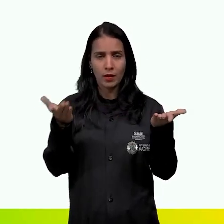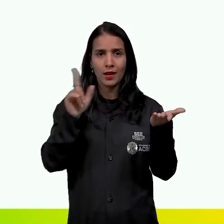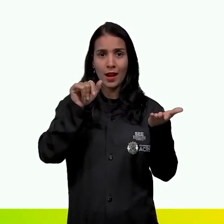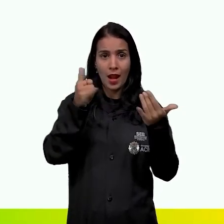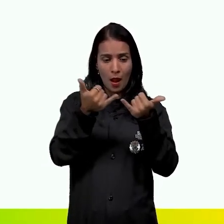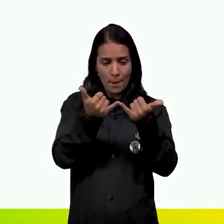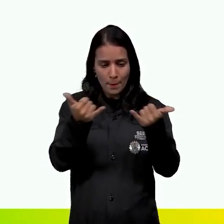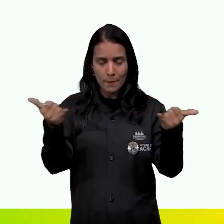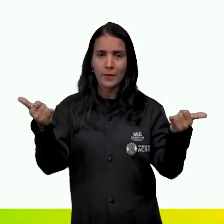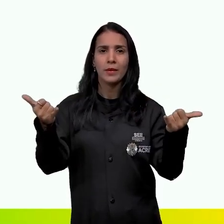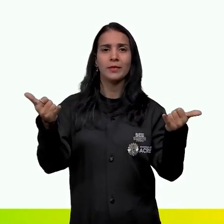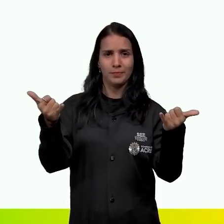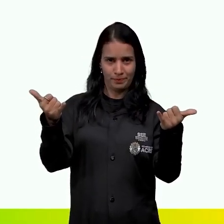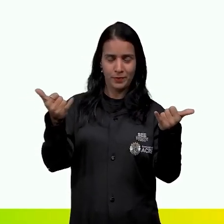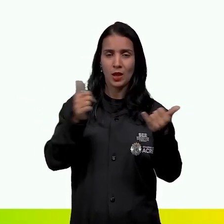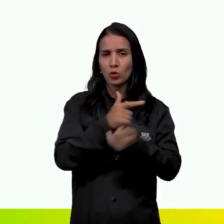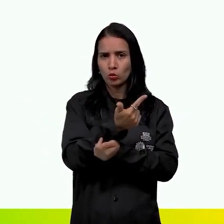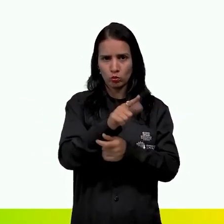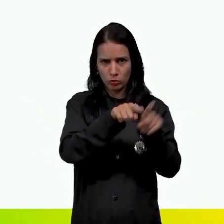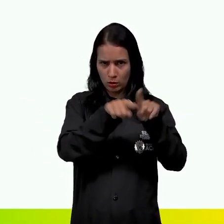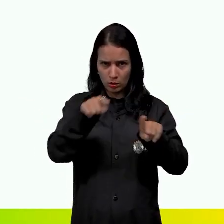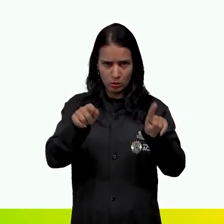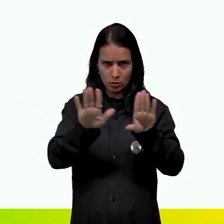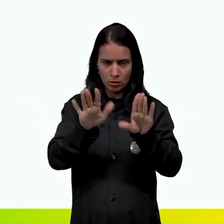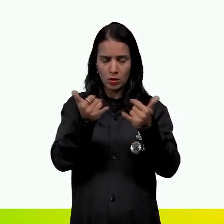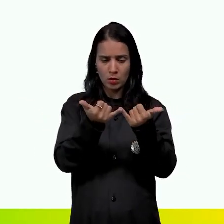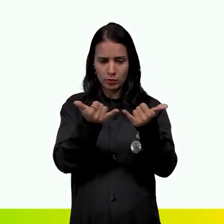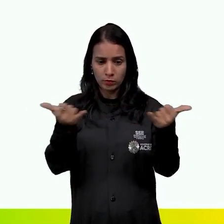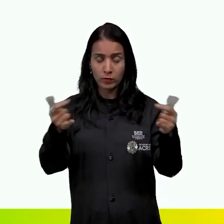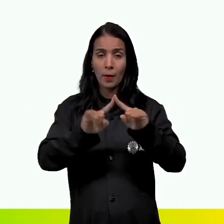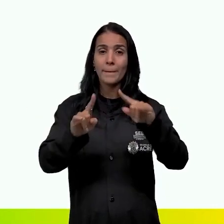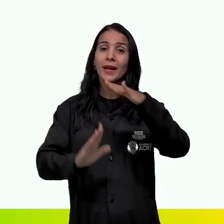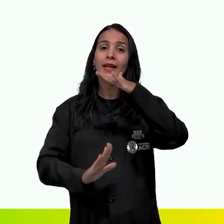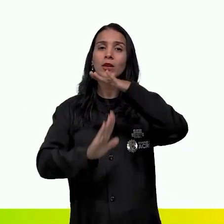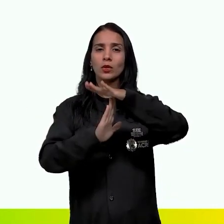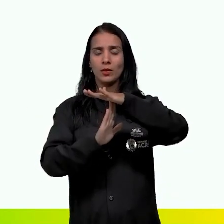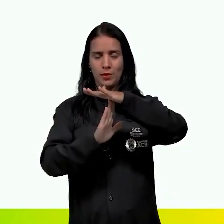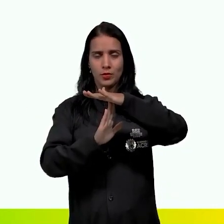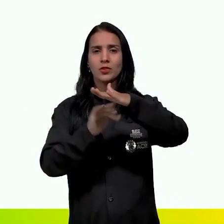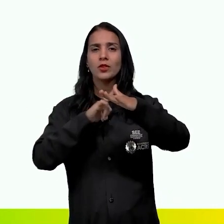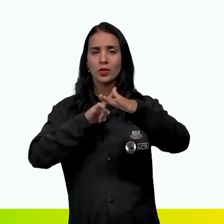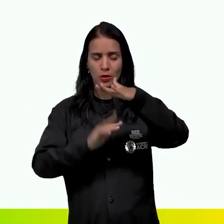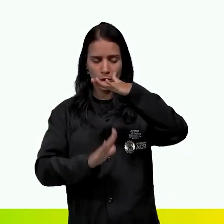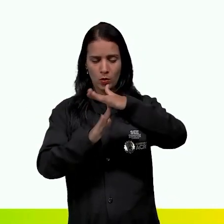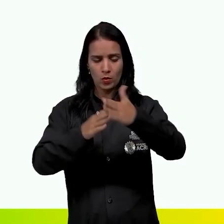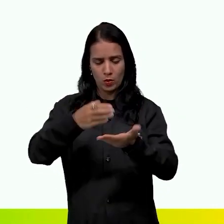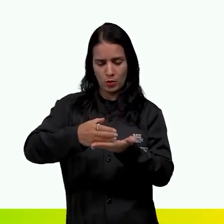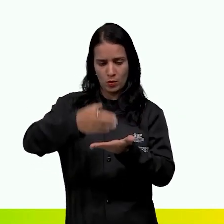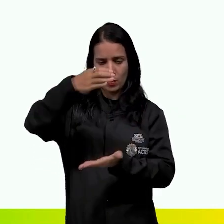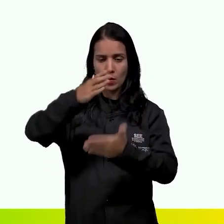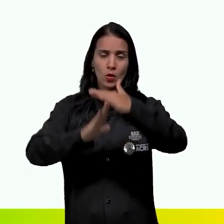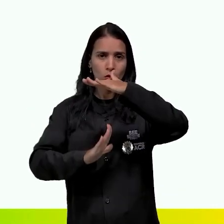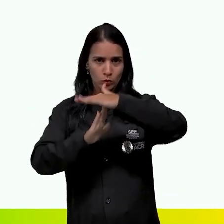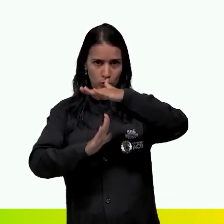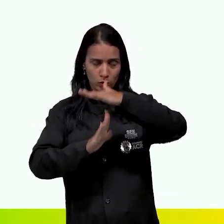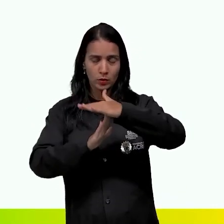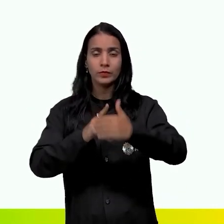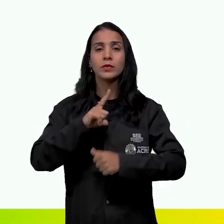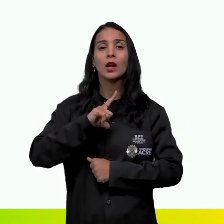e delimitam um volume finito. Um poliedro vai ter